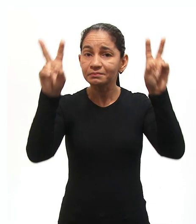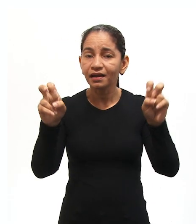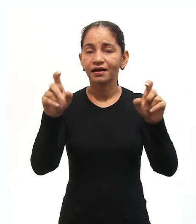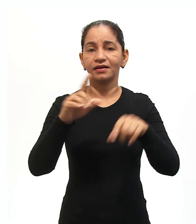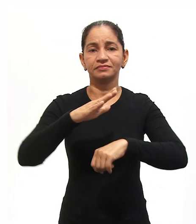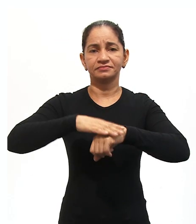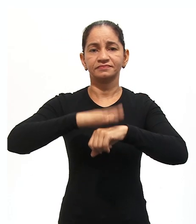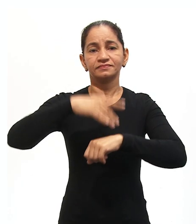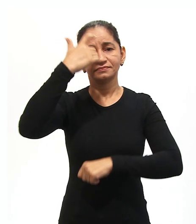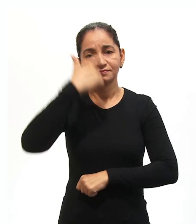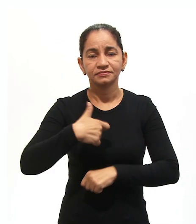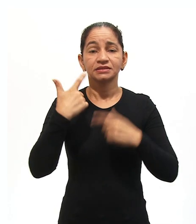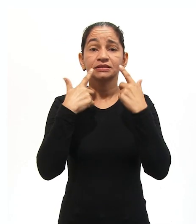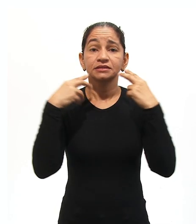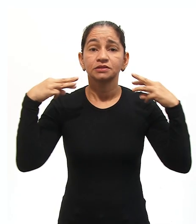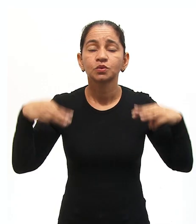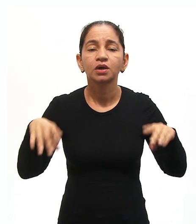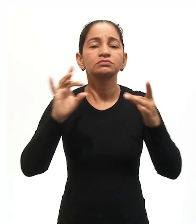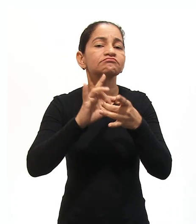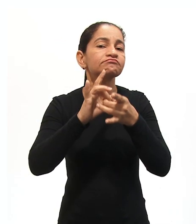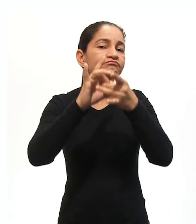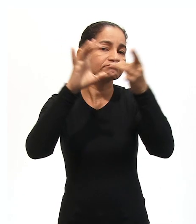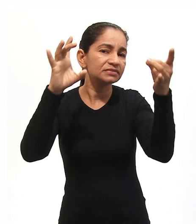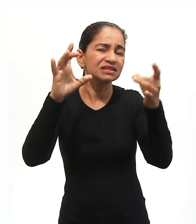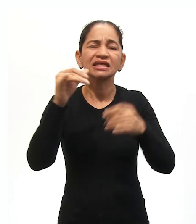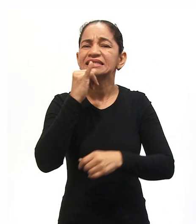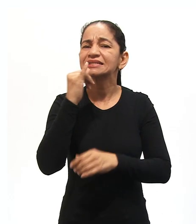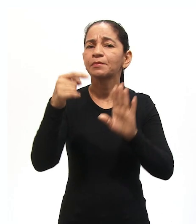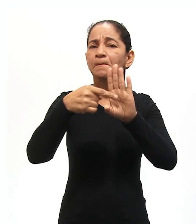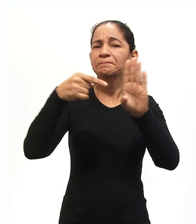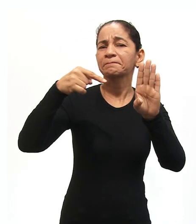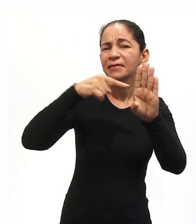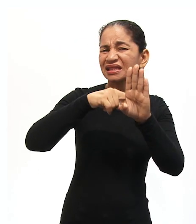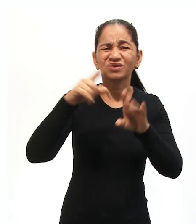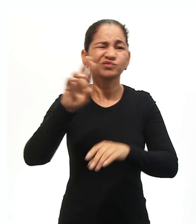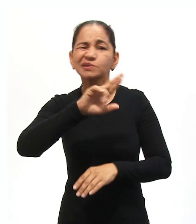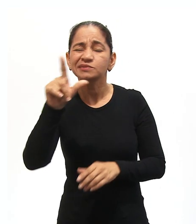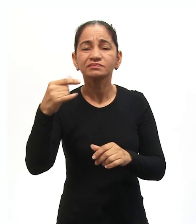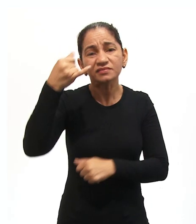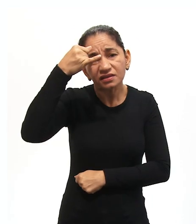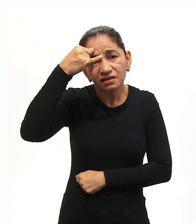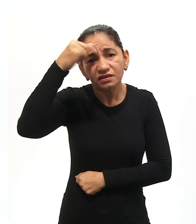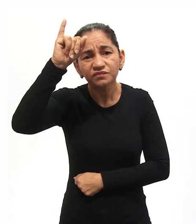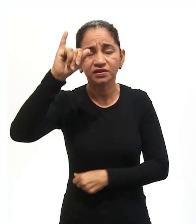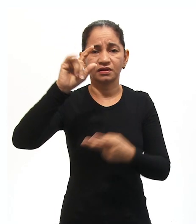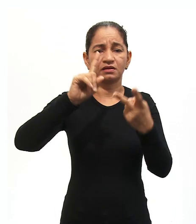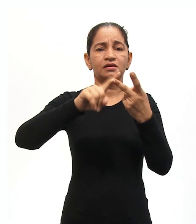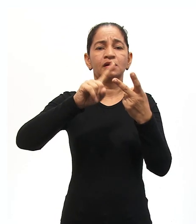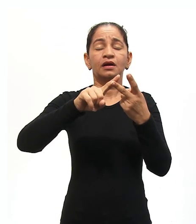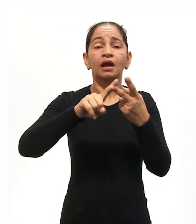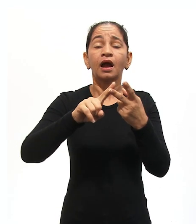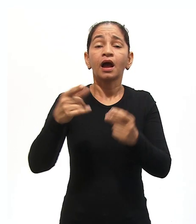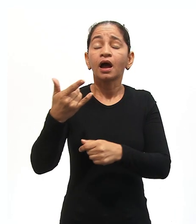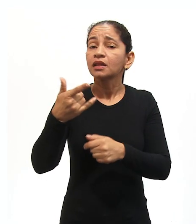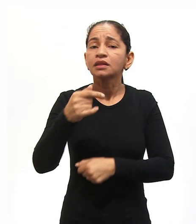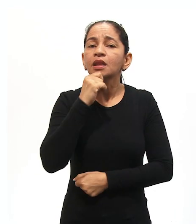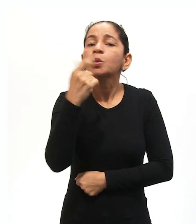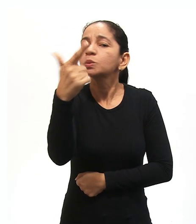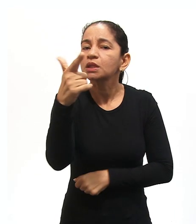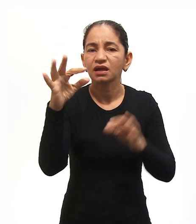material deve adotar linguagem livre de estigmas, olha só, livre de estigmas, não